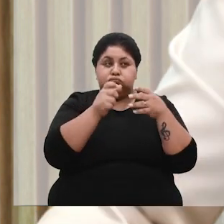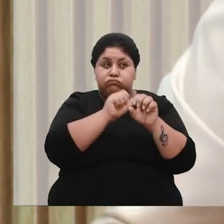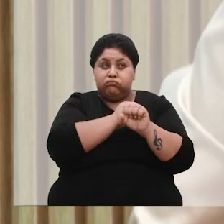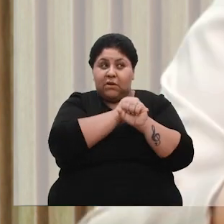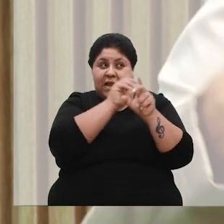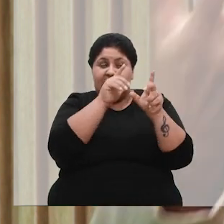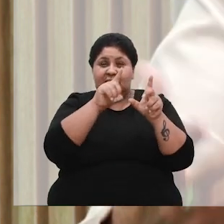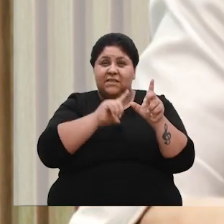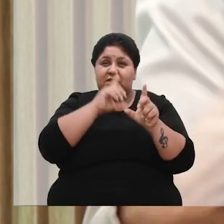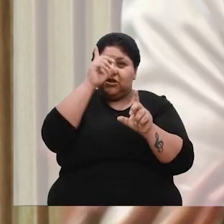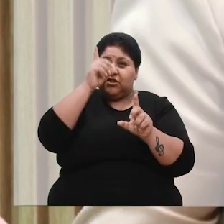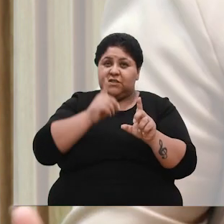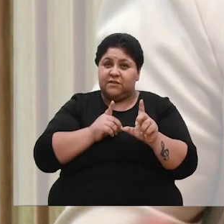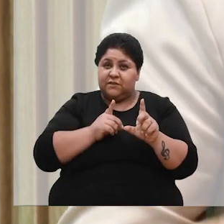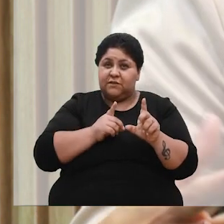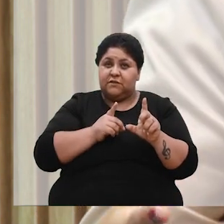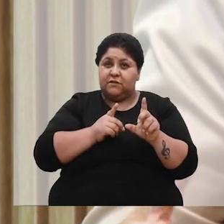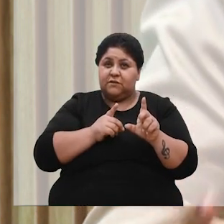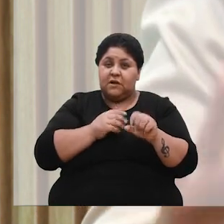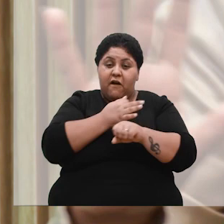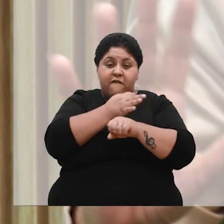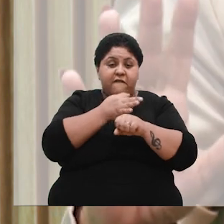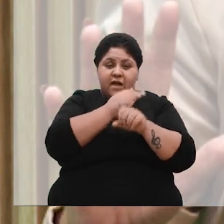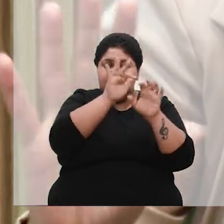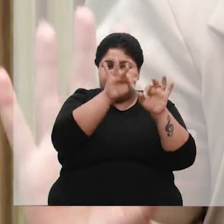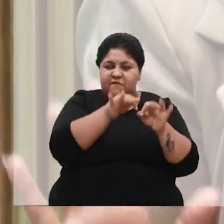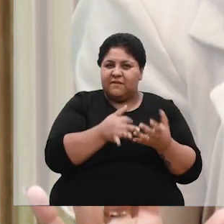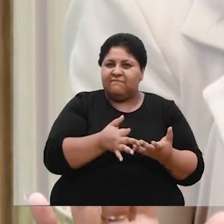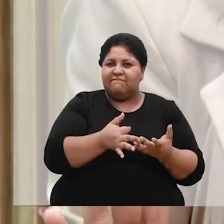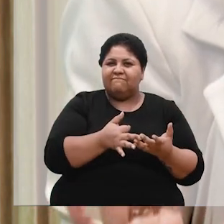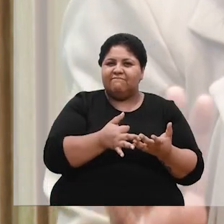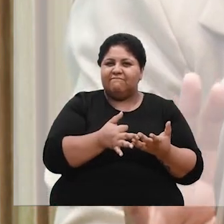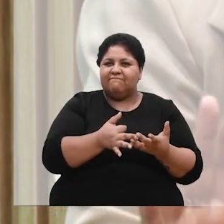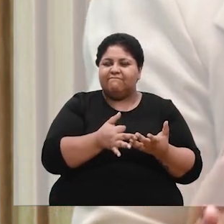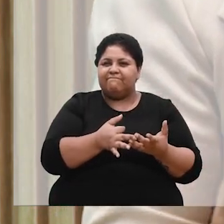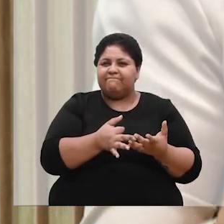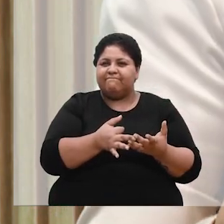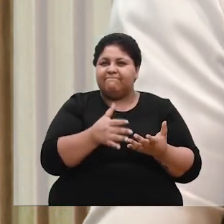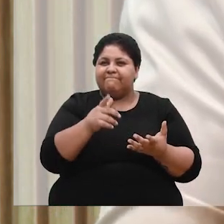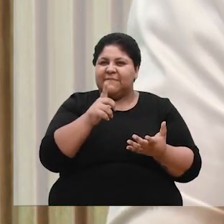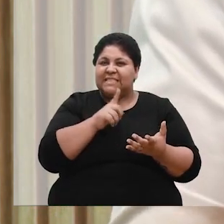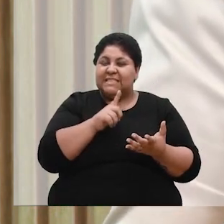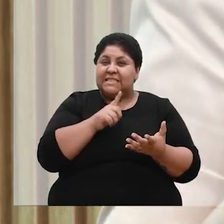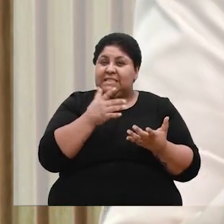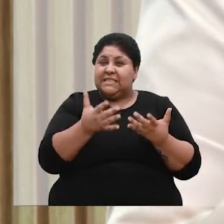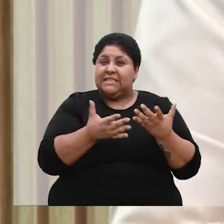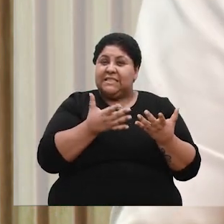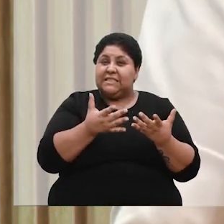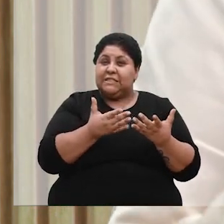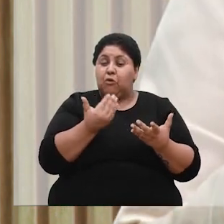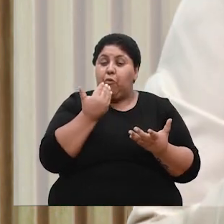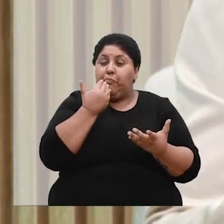mesma transparência e a mesma clareza de que se eu tenho direito a férias, eu tenho direito a férias, acabou. Não, a gente ainda tem